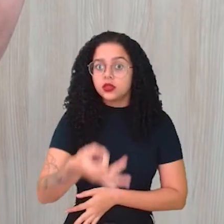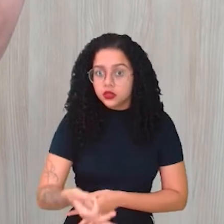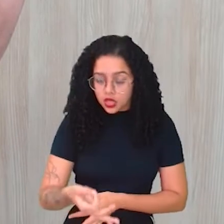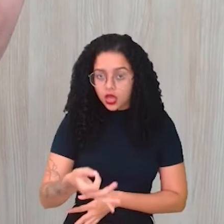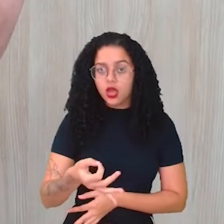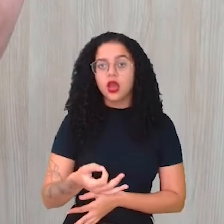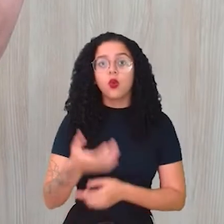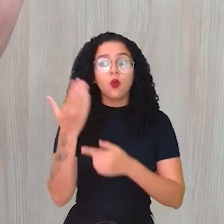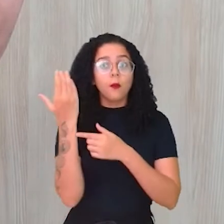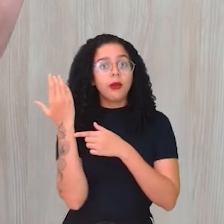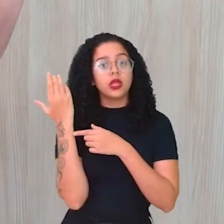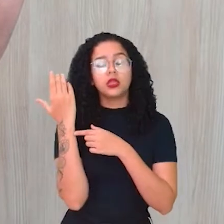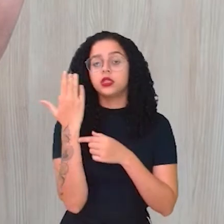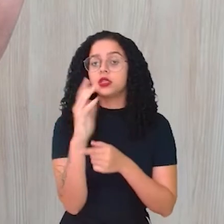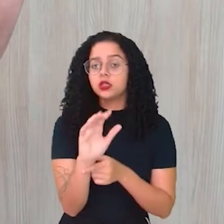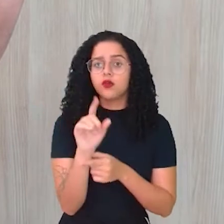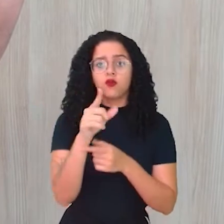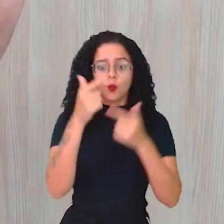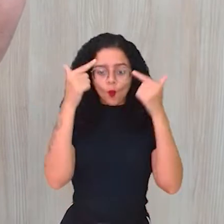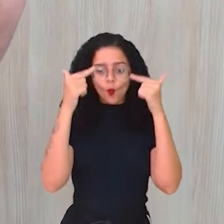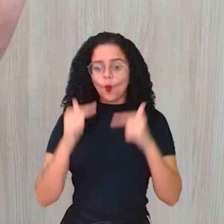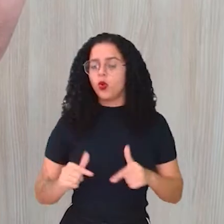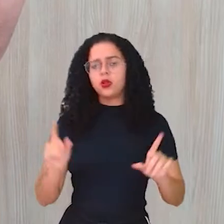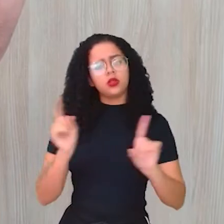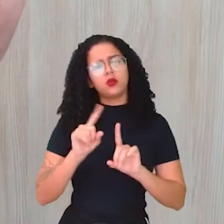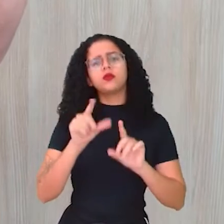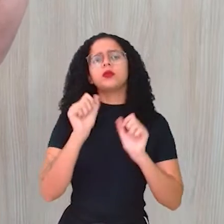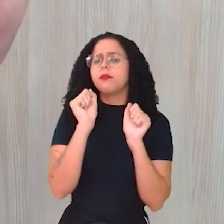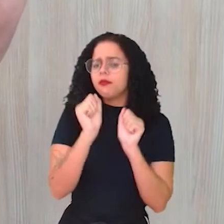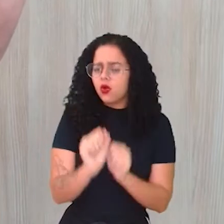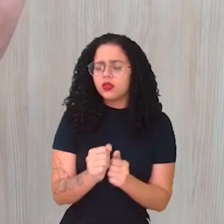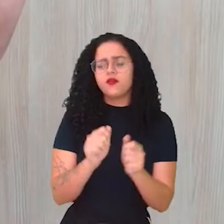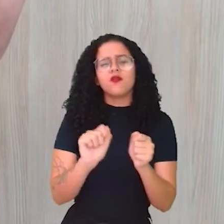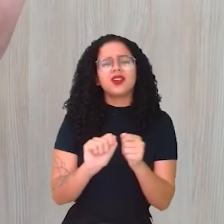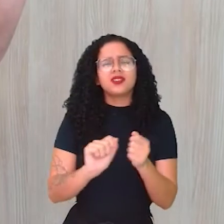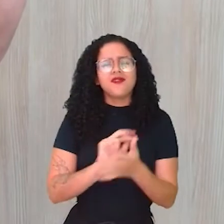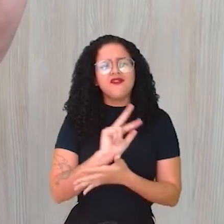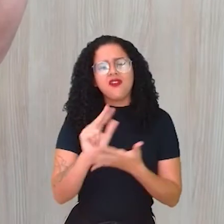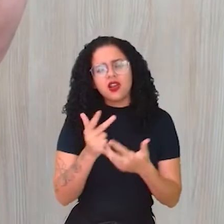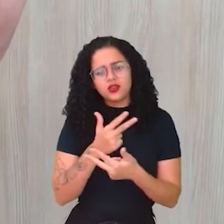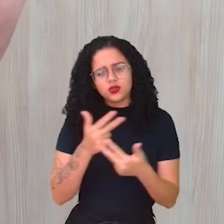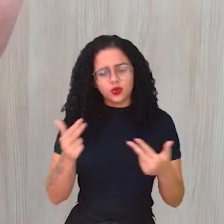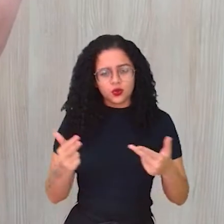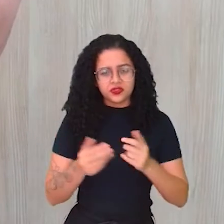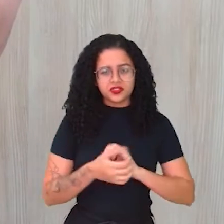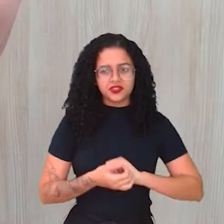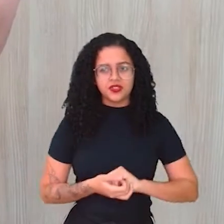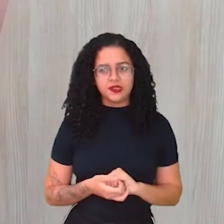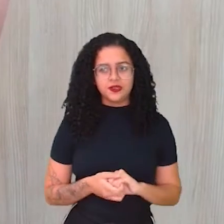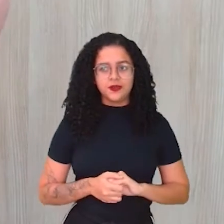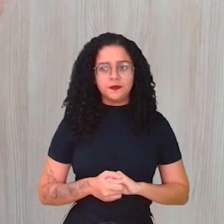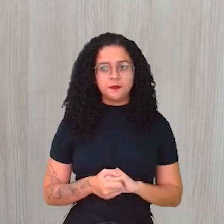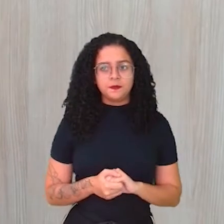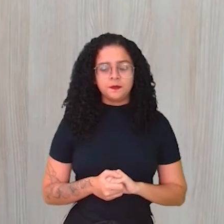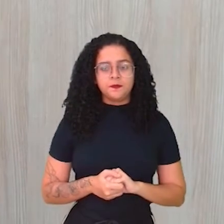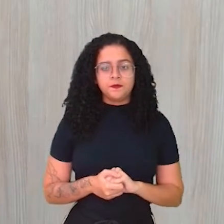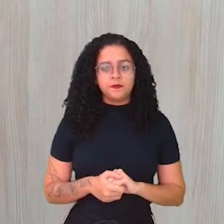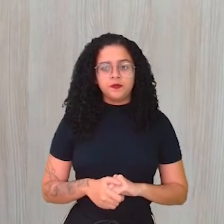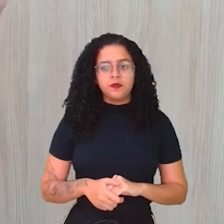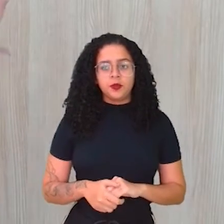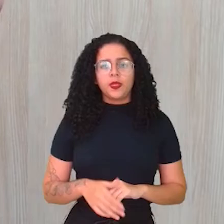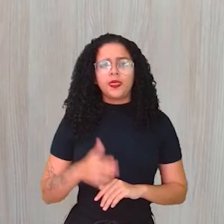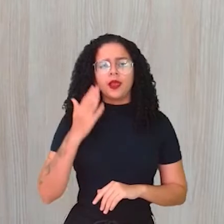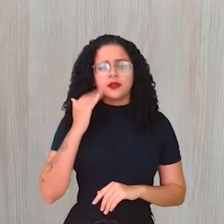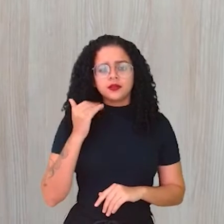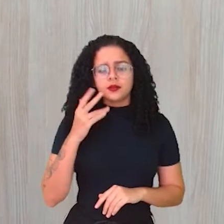né, como Carla disse assim, você não está neutro nesse jogo todo. Não está. E você vai ver que não. Pessoal, e aí, sabendo